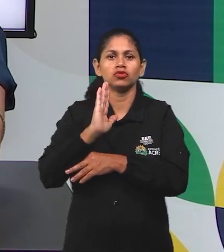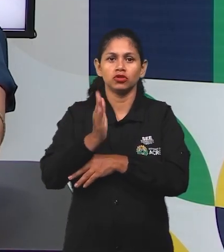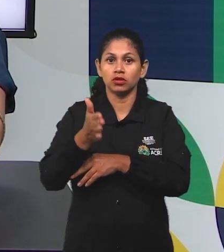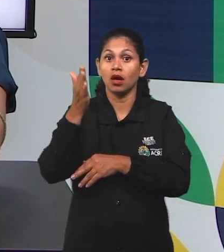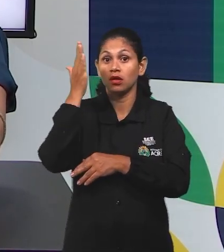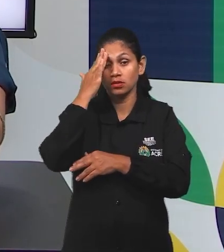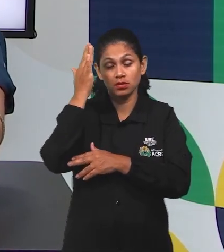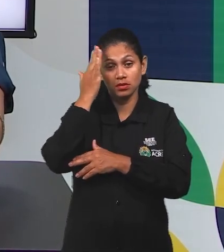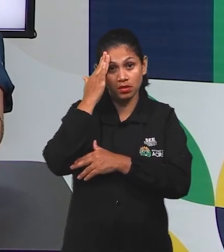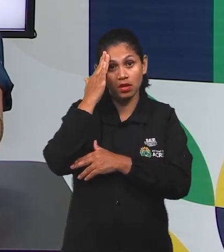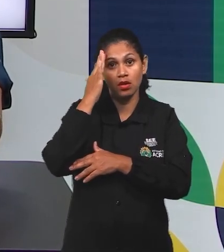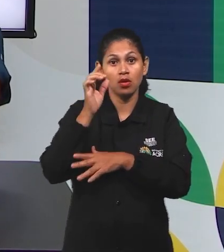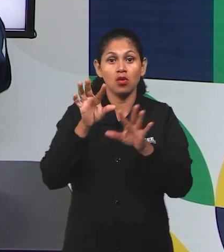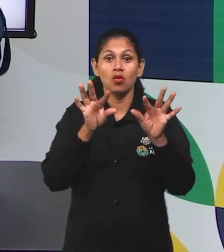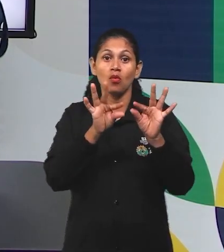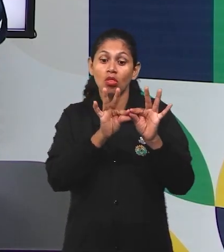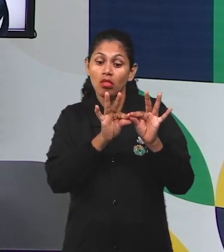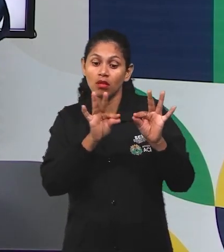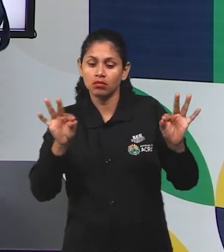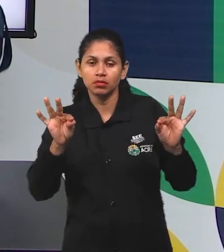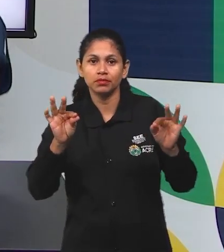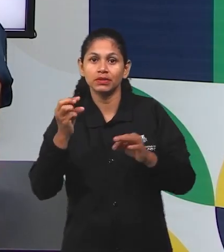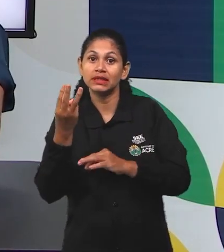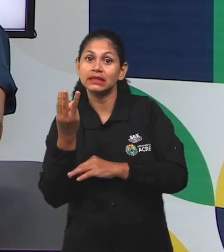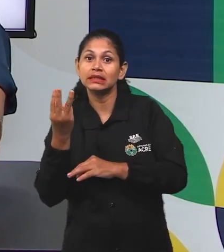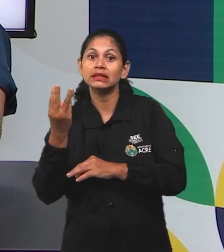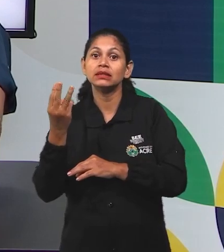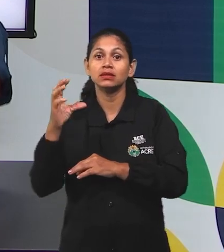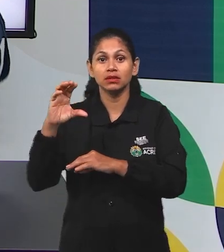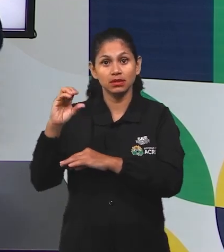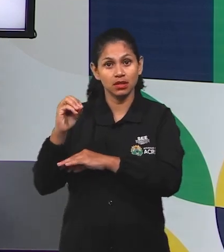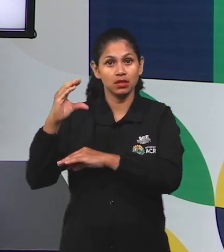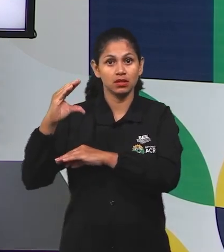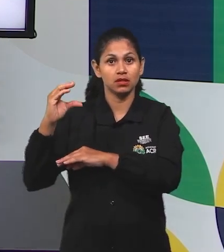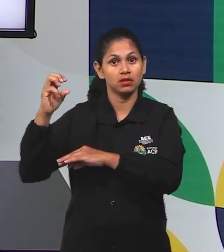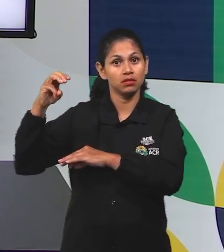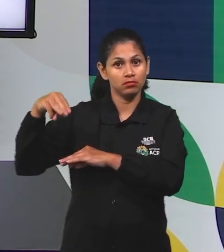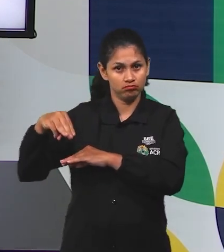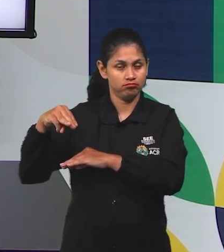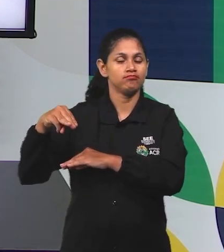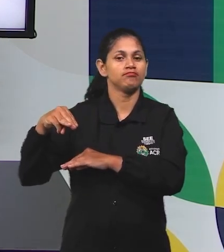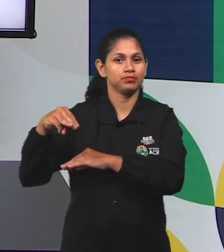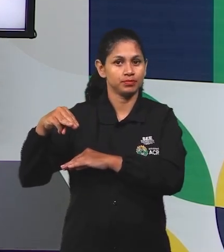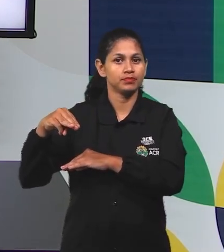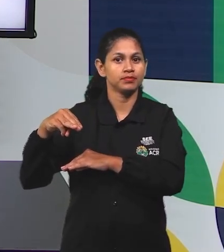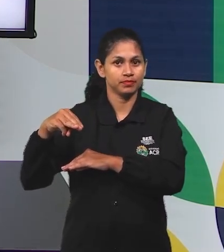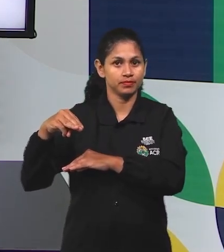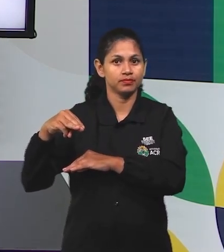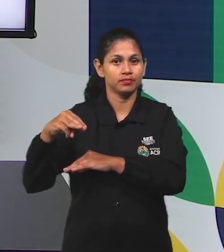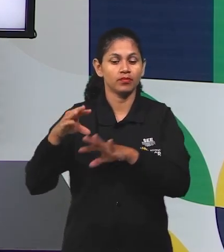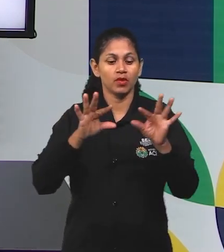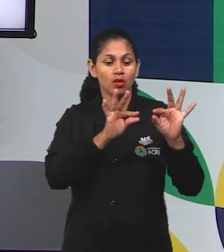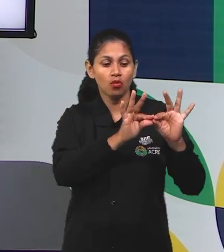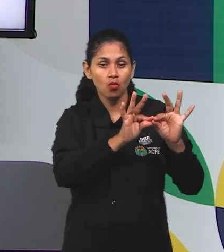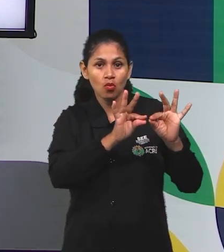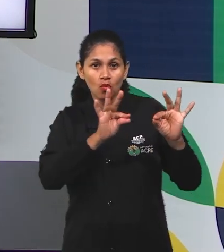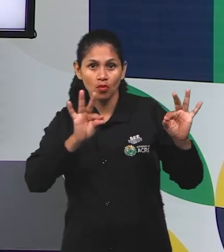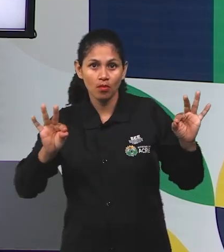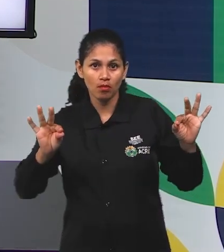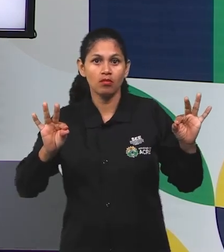ônibus, 30 centímetros. É o comprimento dele, eu já quero dizer que comprimento é um tipo de